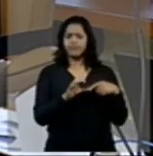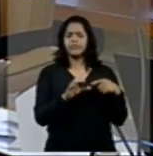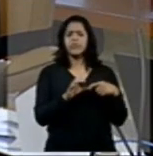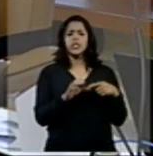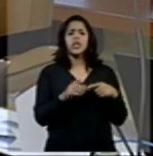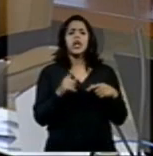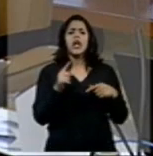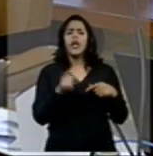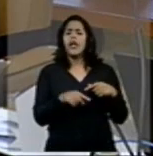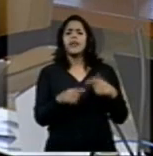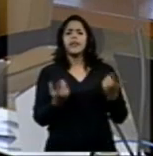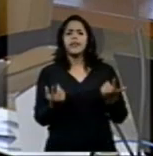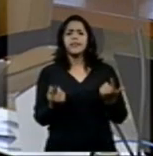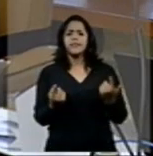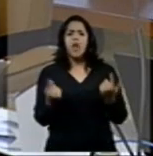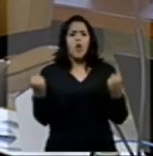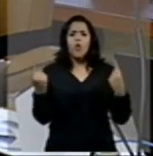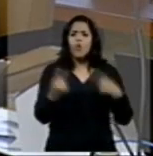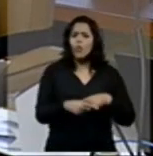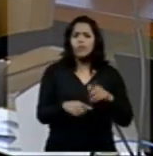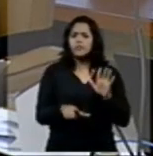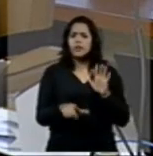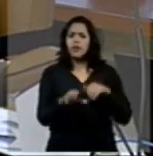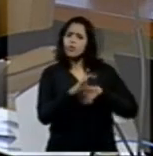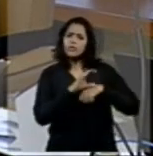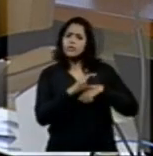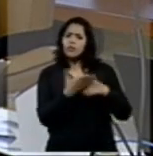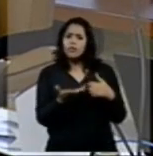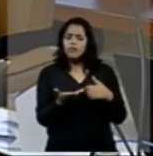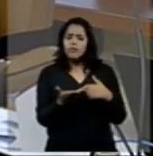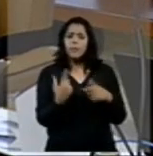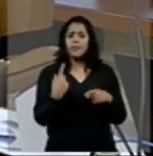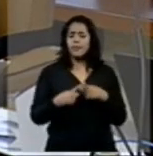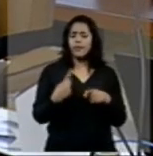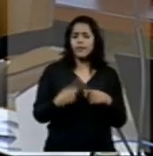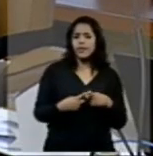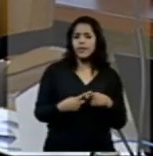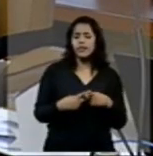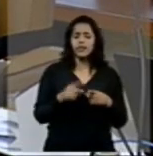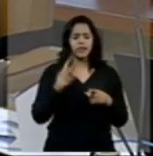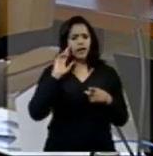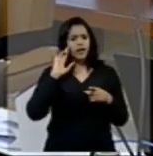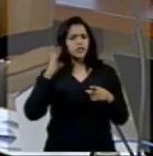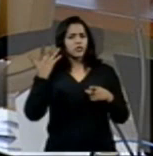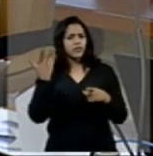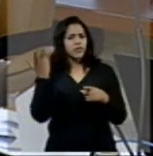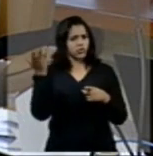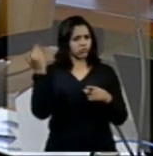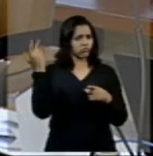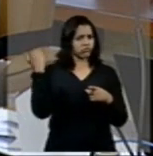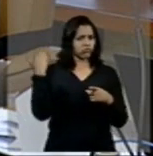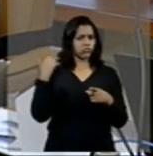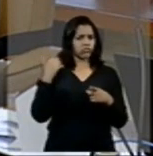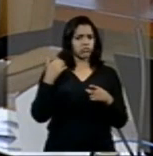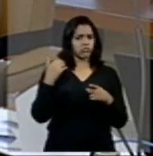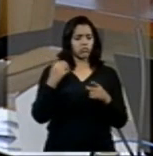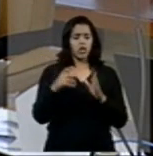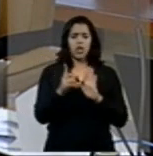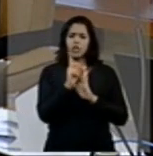estaria sendo violado por decisões fundamentadas na